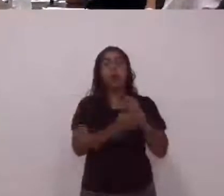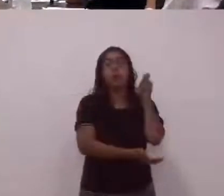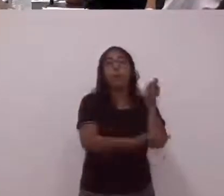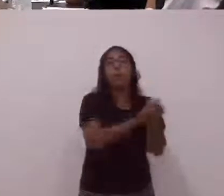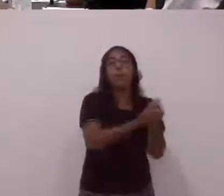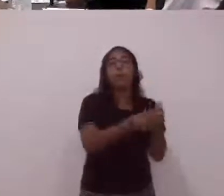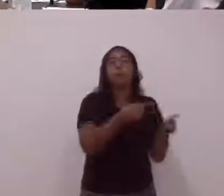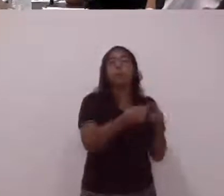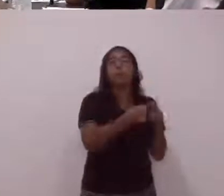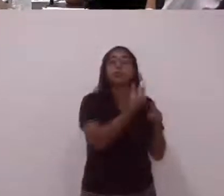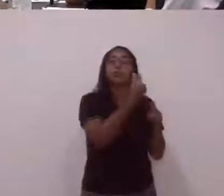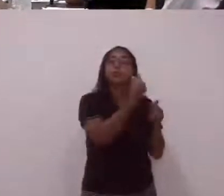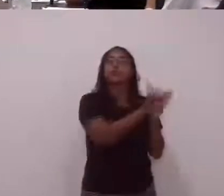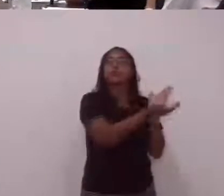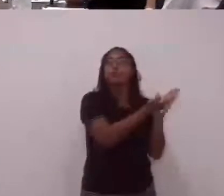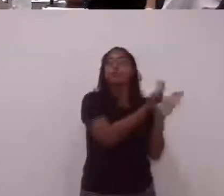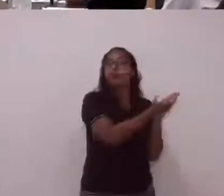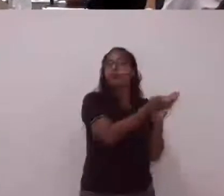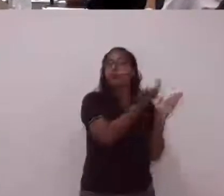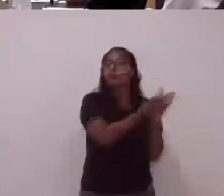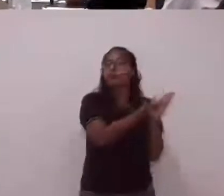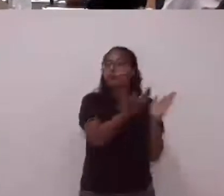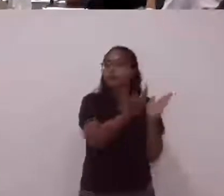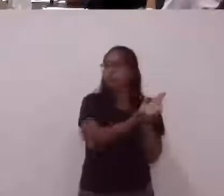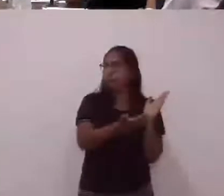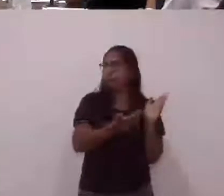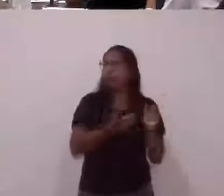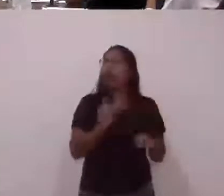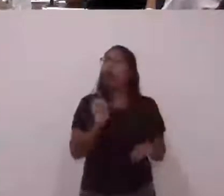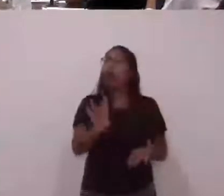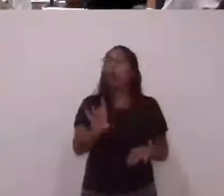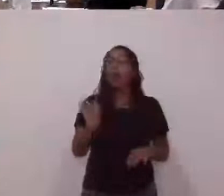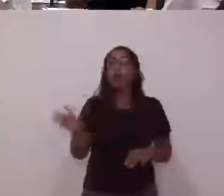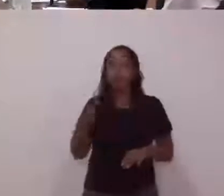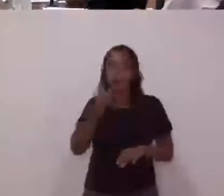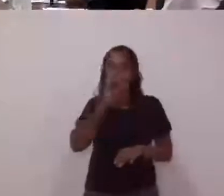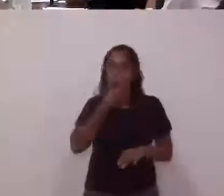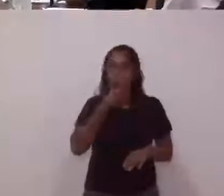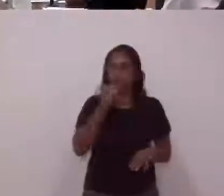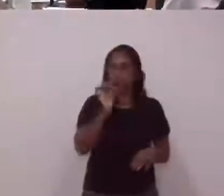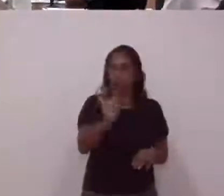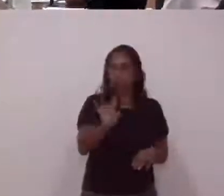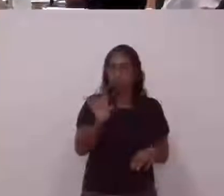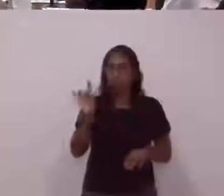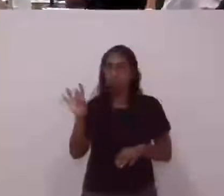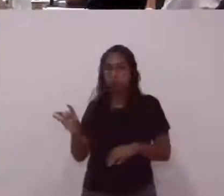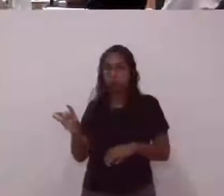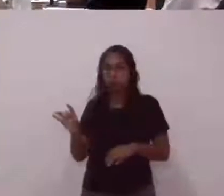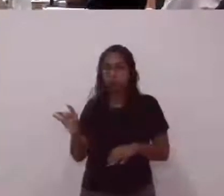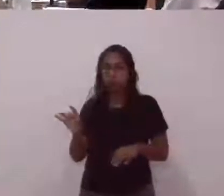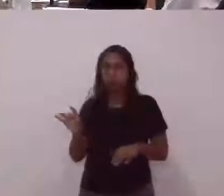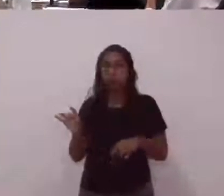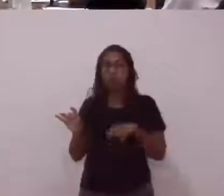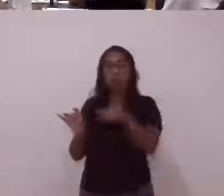solidário, cada patrimônio individualizado deve suportar a indisponibilidade no valor total